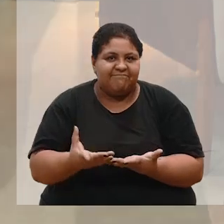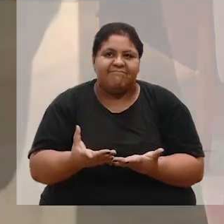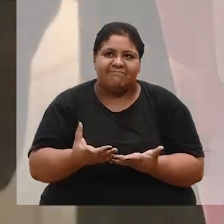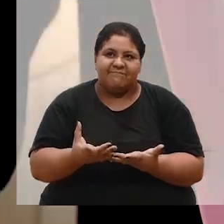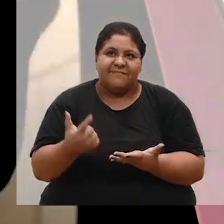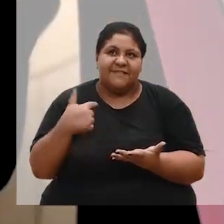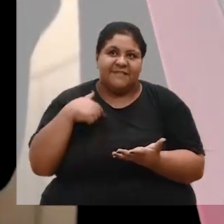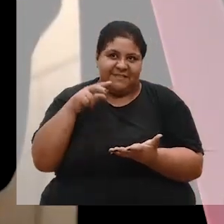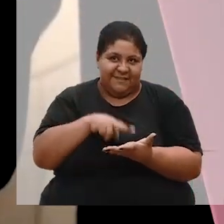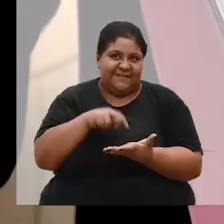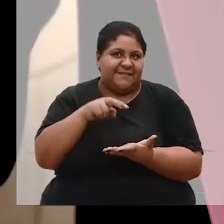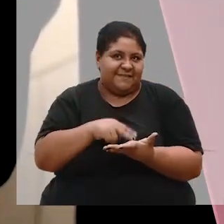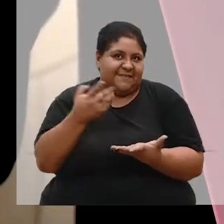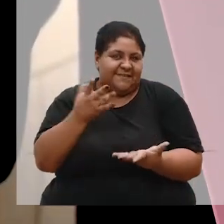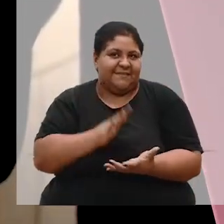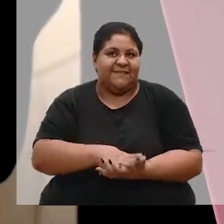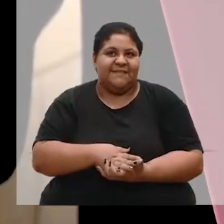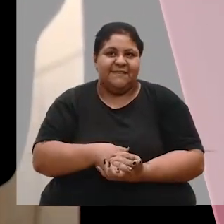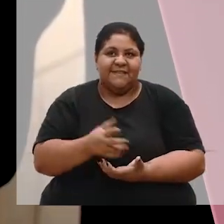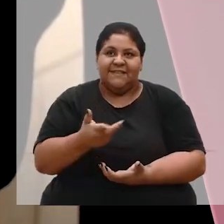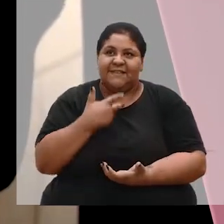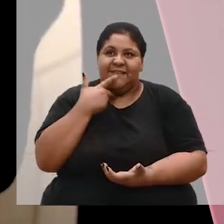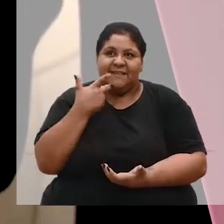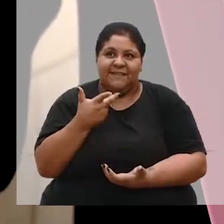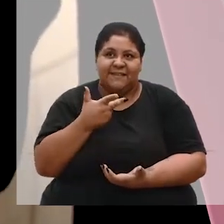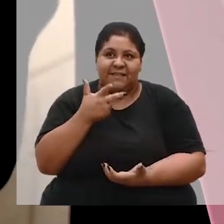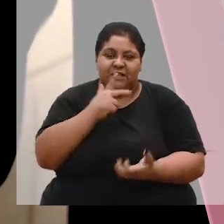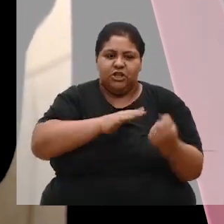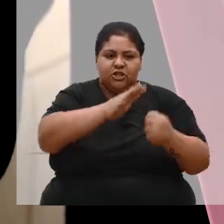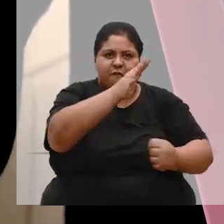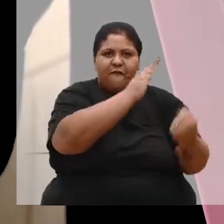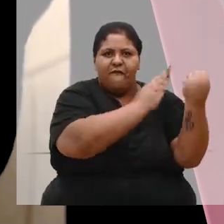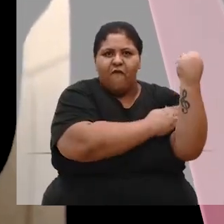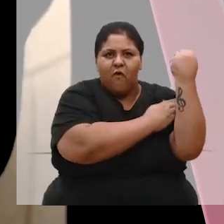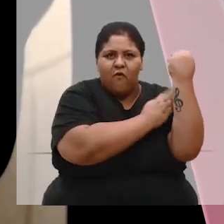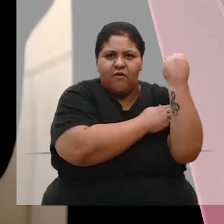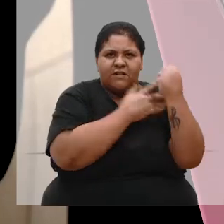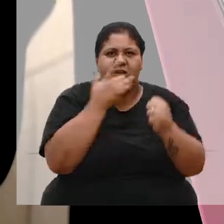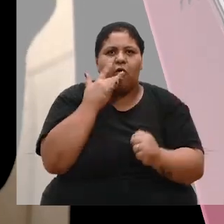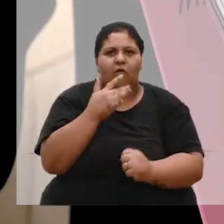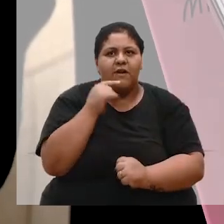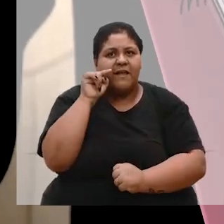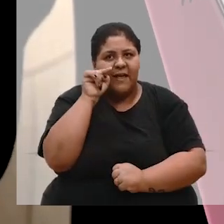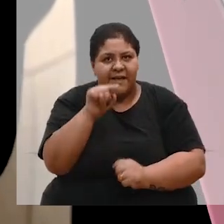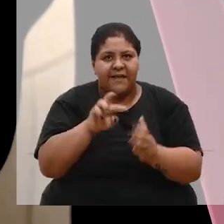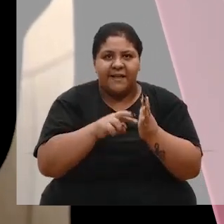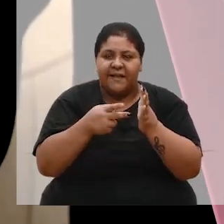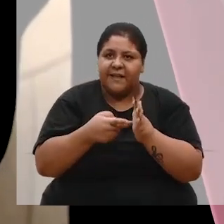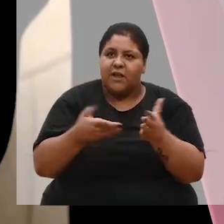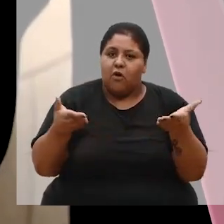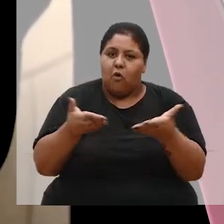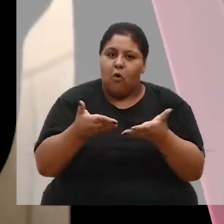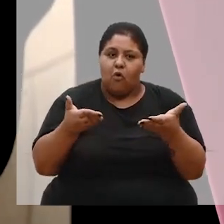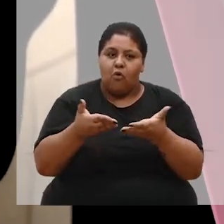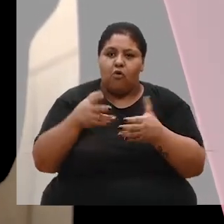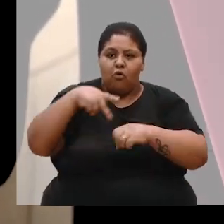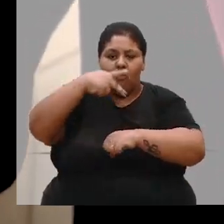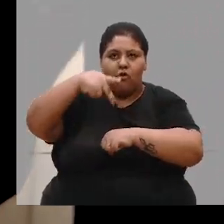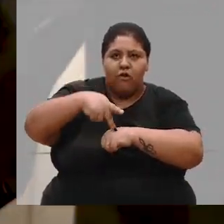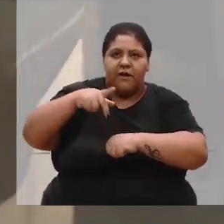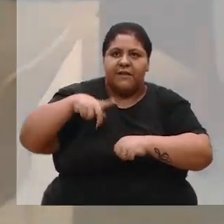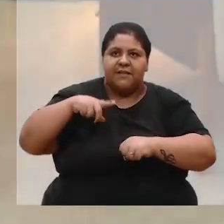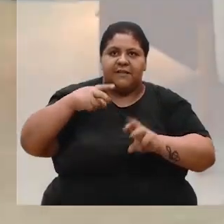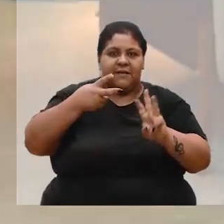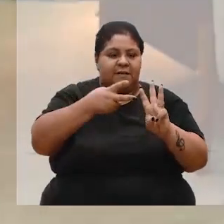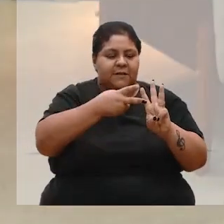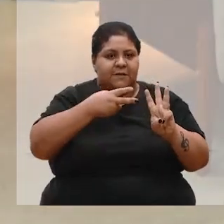muito alegre. E quando a gente se fala de empoderamento e de cores, é isso. Nós vivemos num país que nós temos indígenas, nós